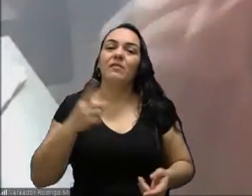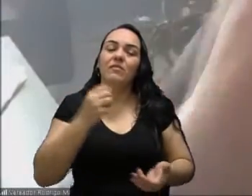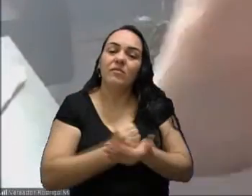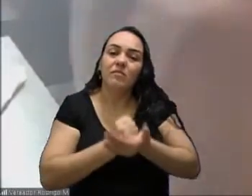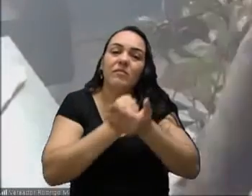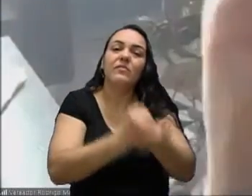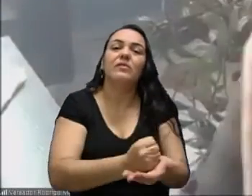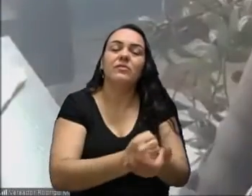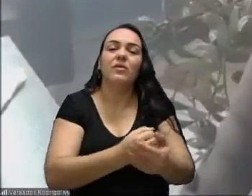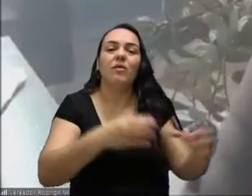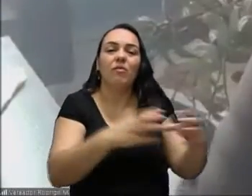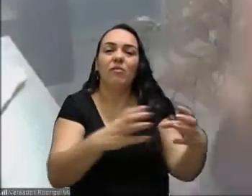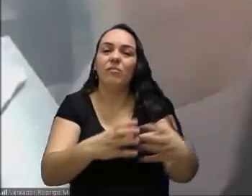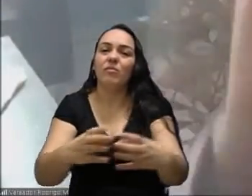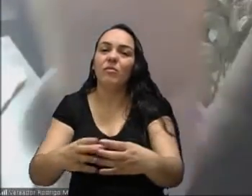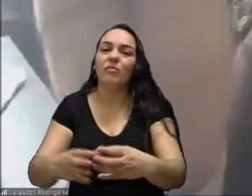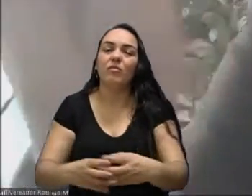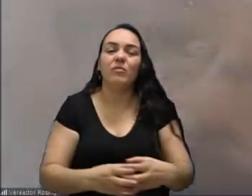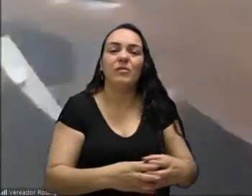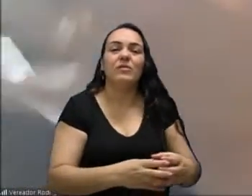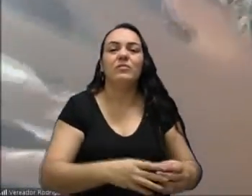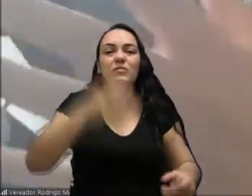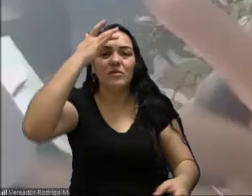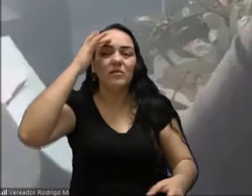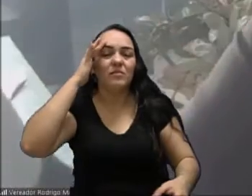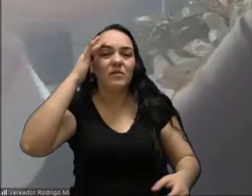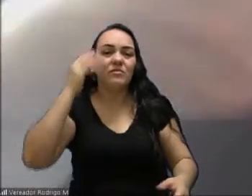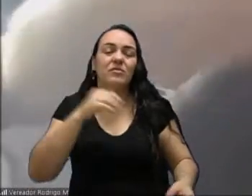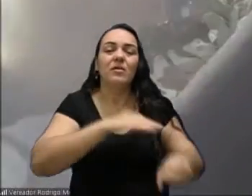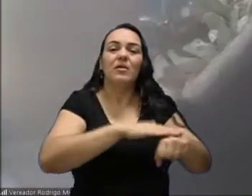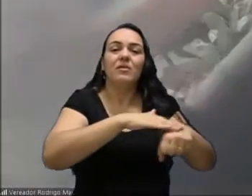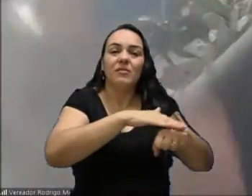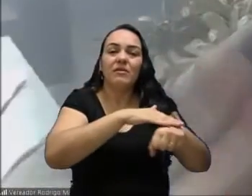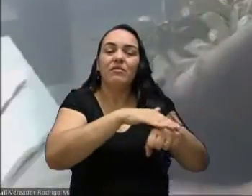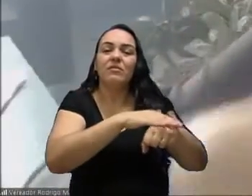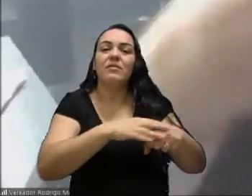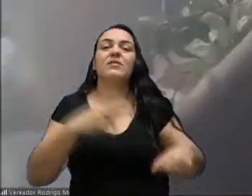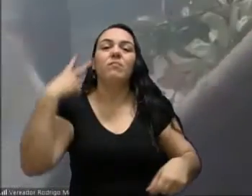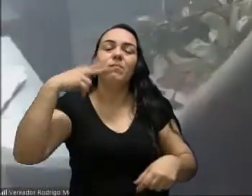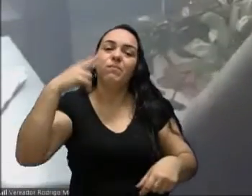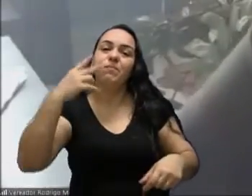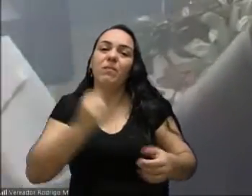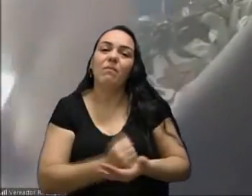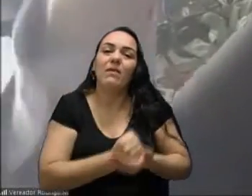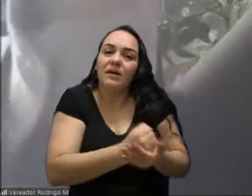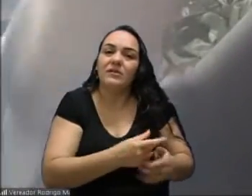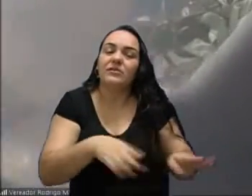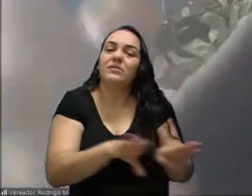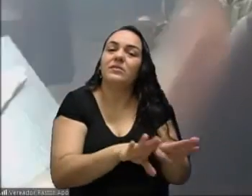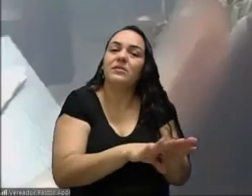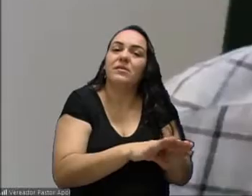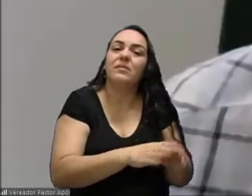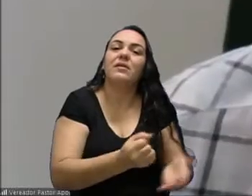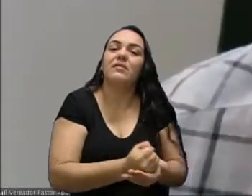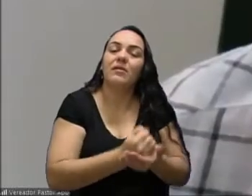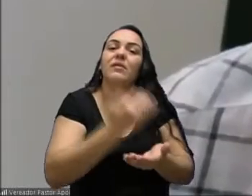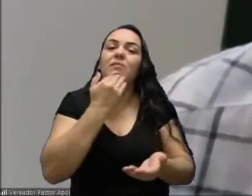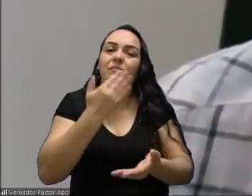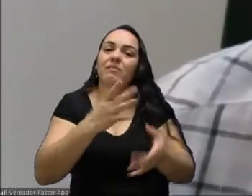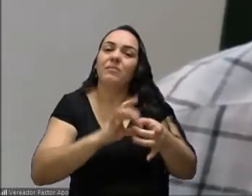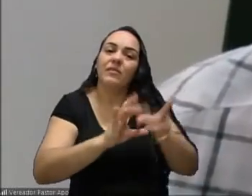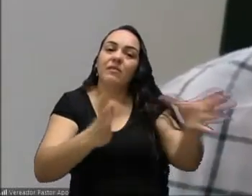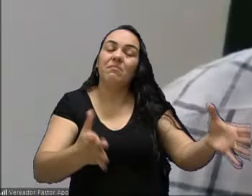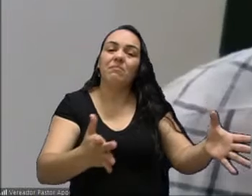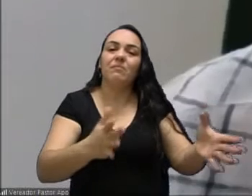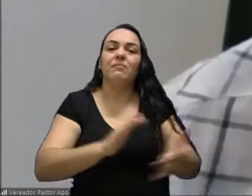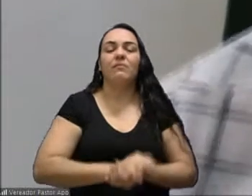encaminhar um grupo de... um assessor com um grupo de pessoas para lá. E se algum vereador quiser mandar assessor dele, fica à vontade. É esse o pedido que queria fazer para